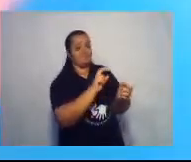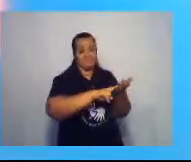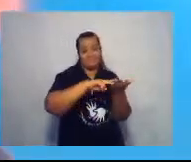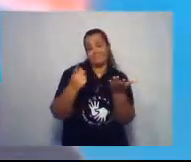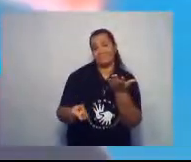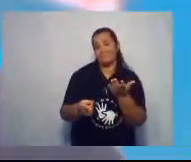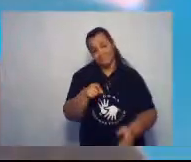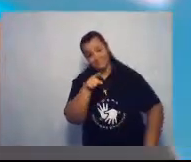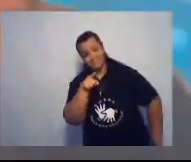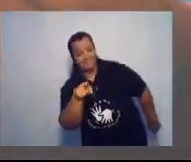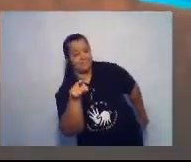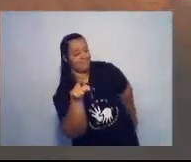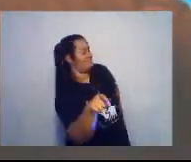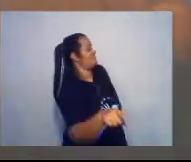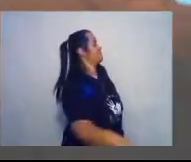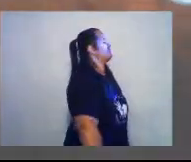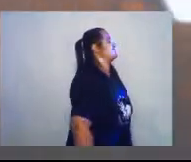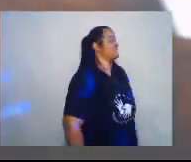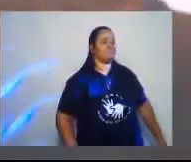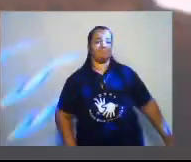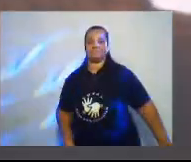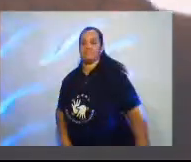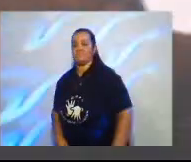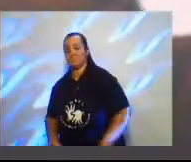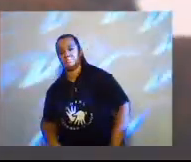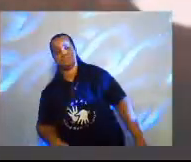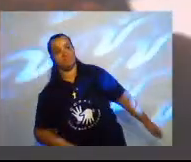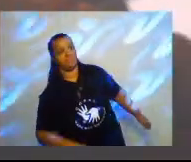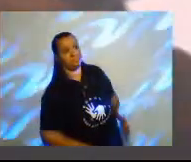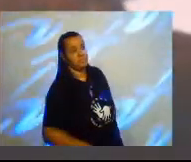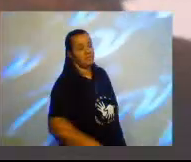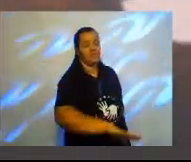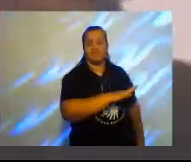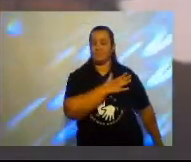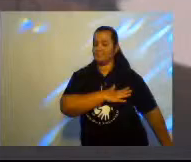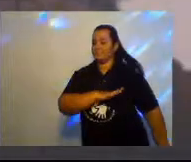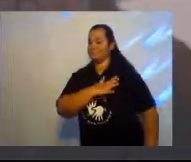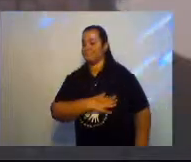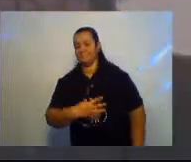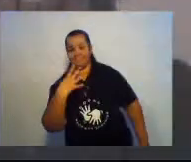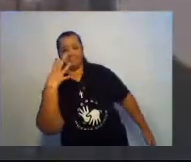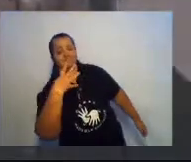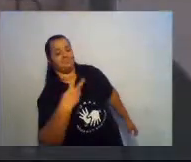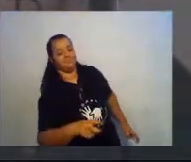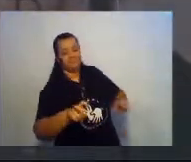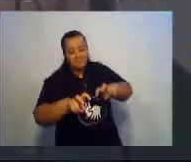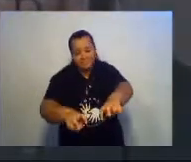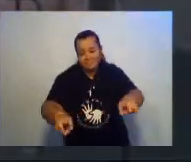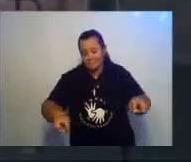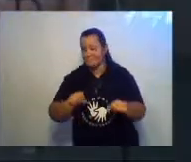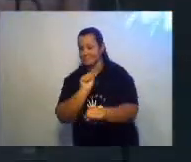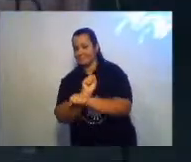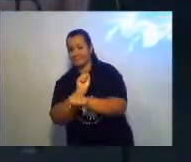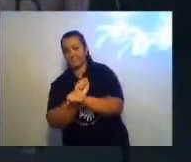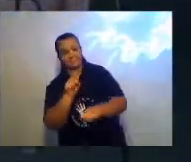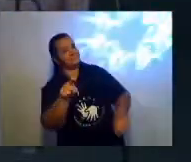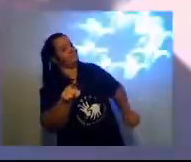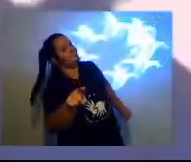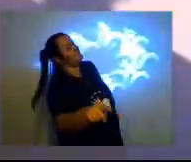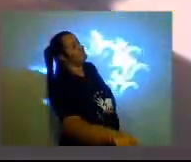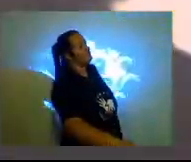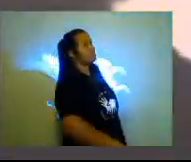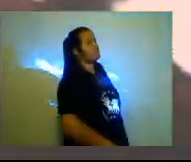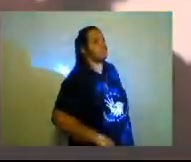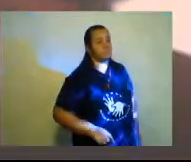esperando a rasteira. Cê vai levar dela, fica tranquilo que a quarta cadeira